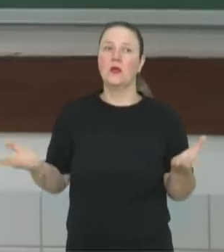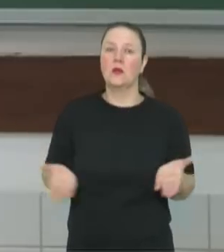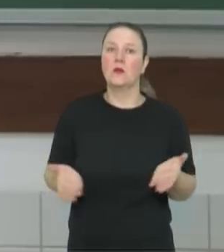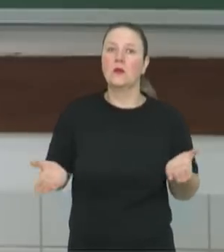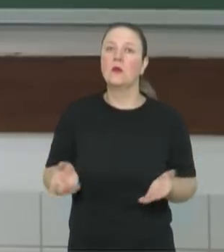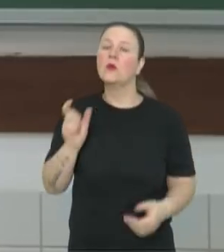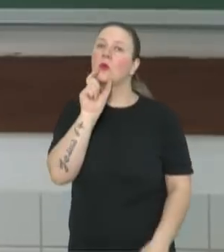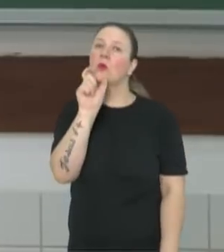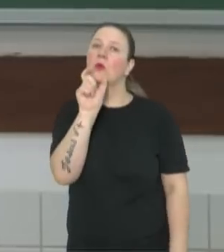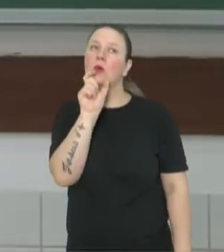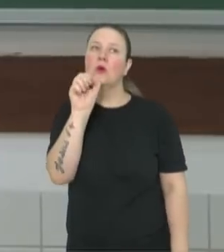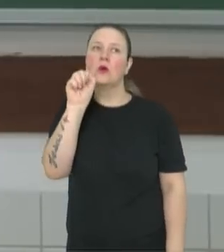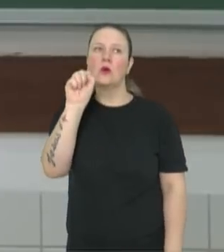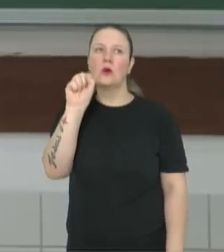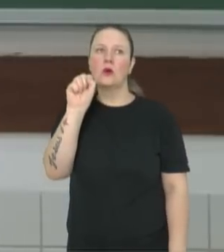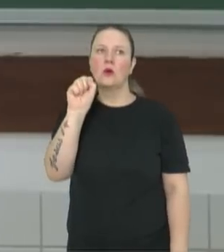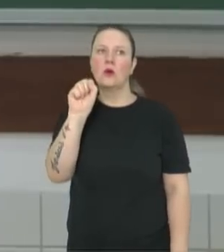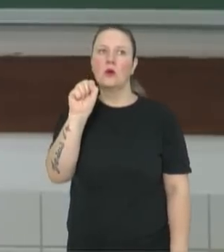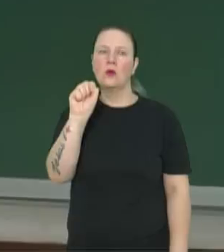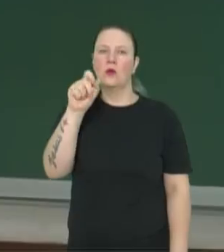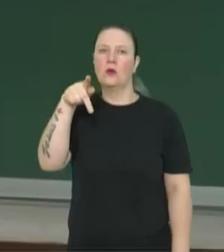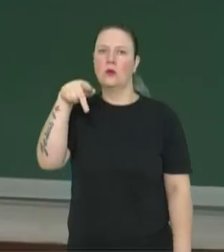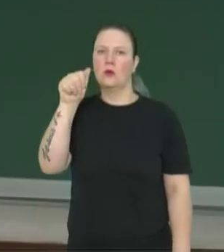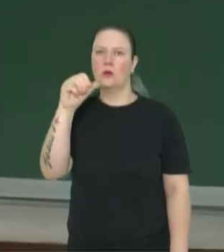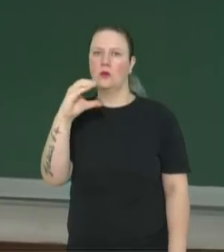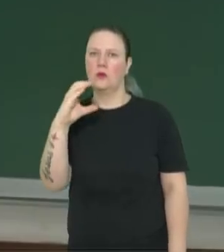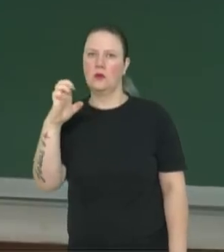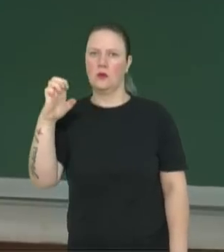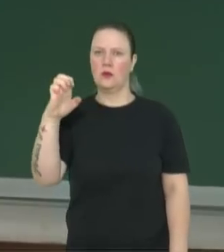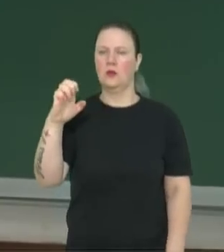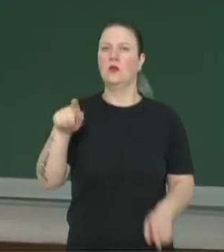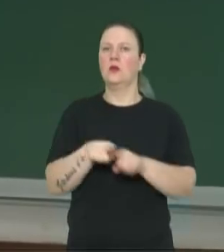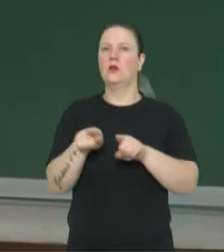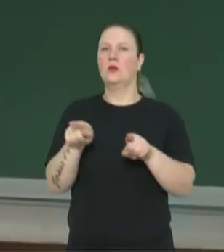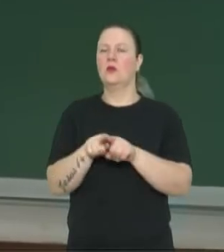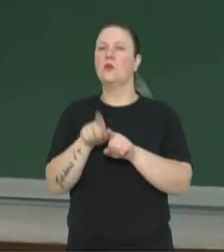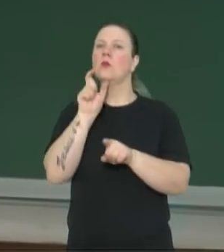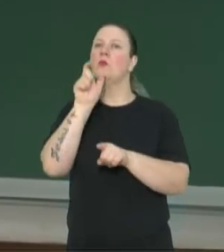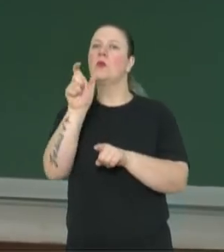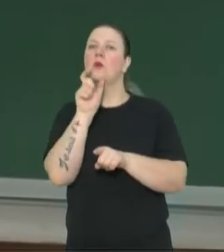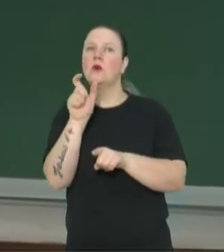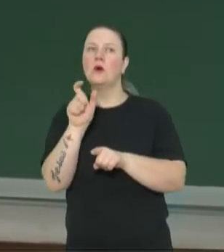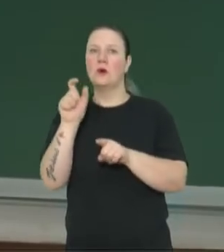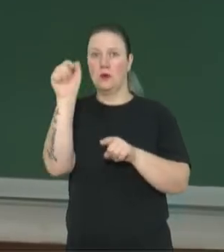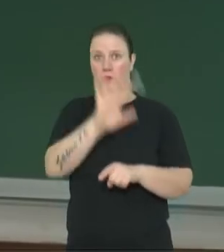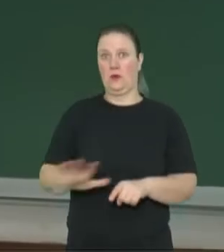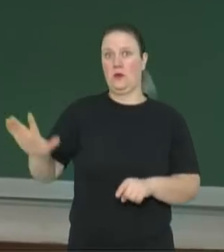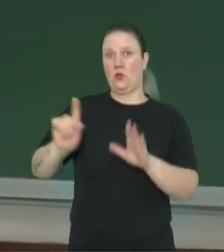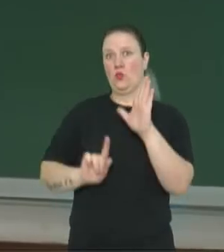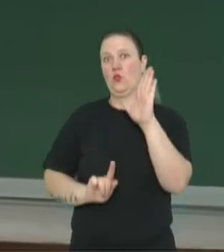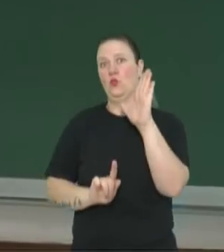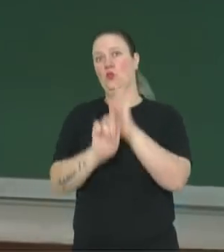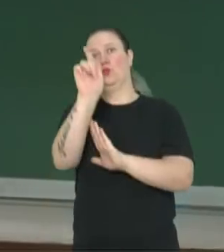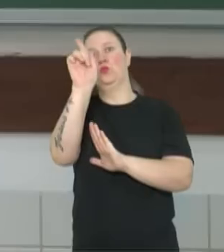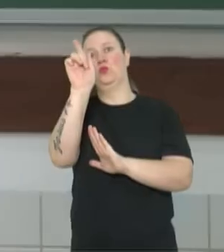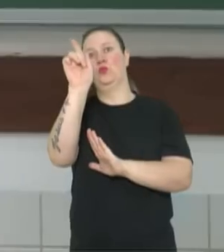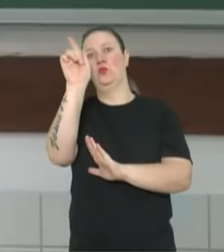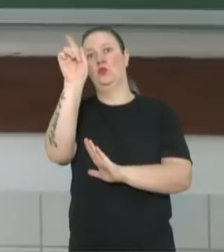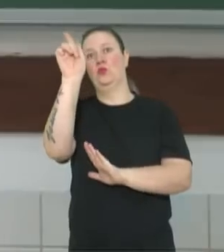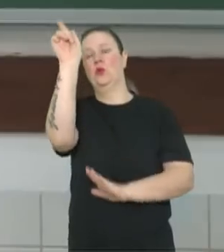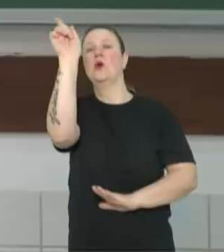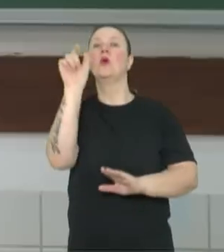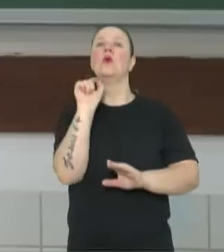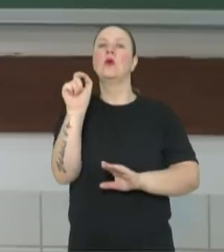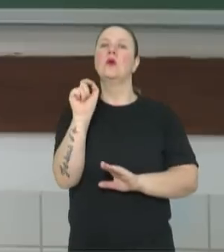palavra space, então a pessoa fez um jogo com as palavras, colocou a imagenzinha do foguete, por quê? Porque quando você